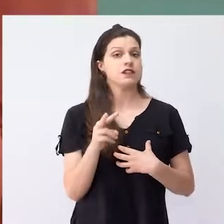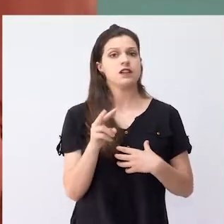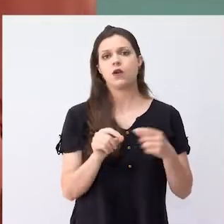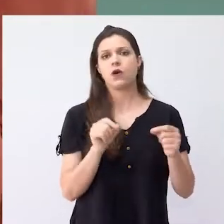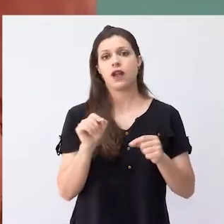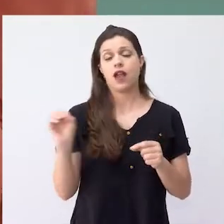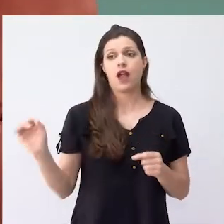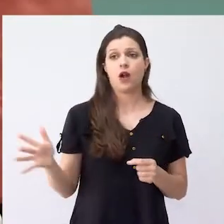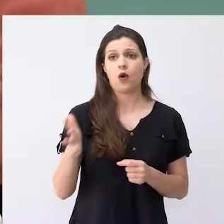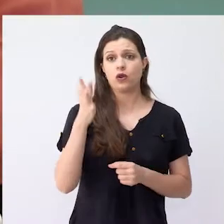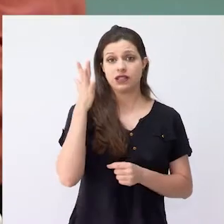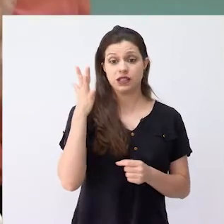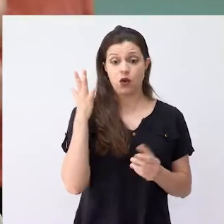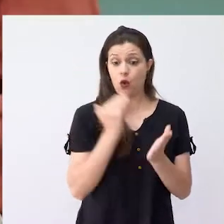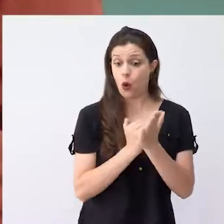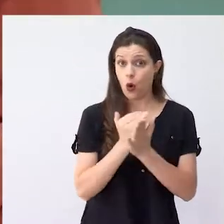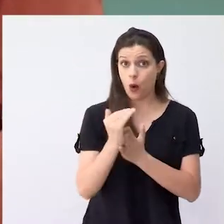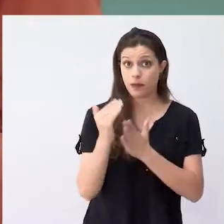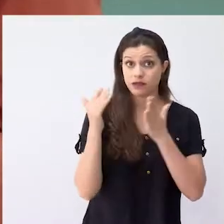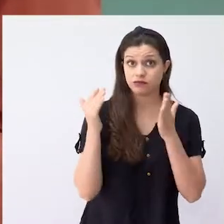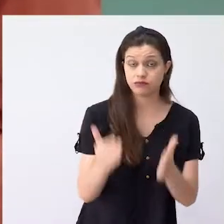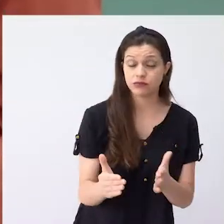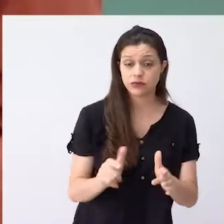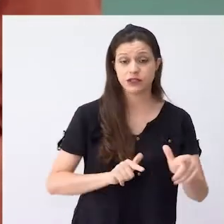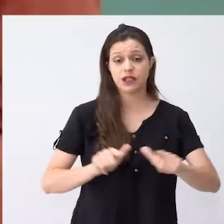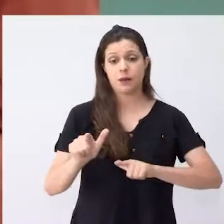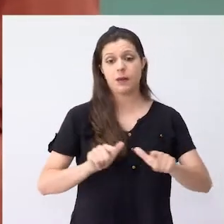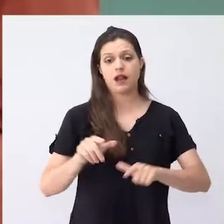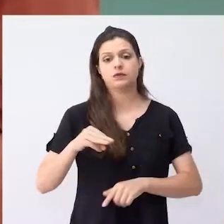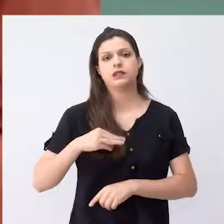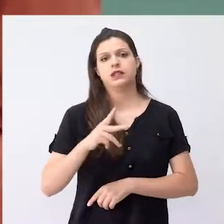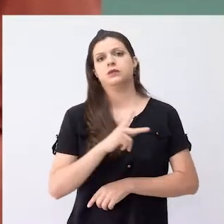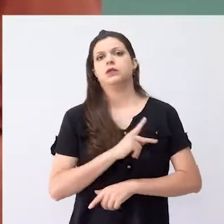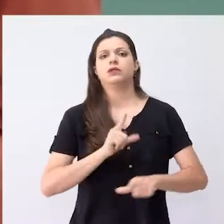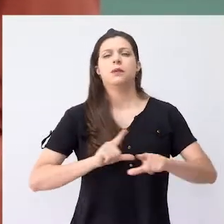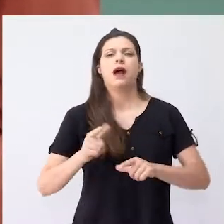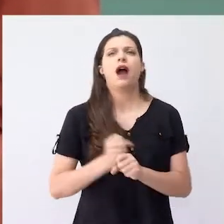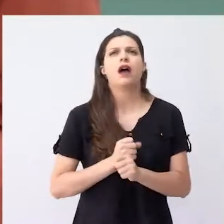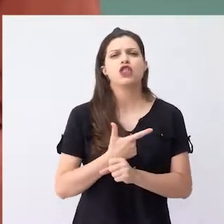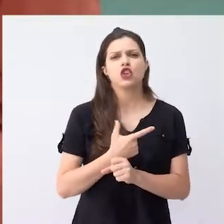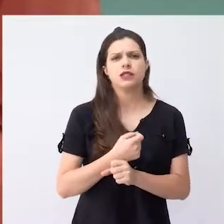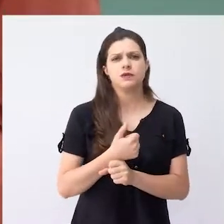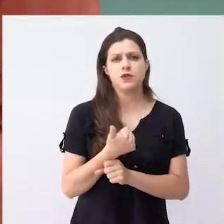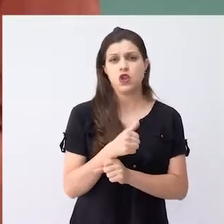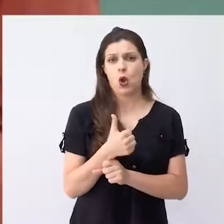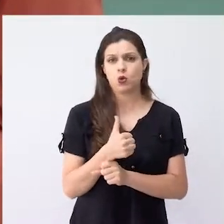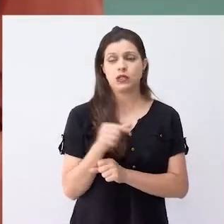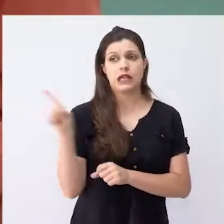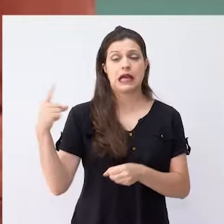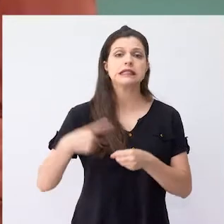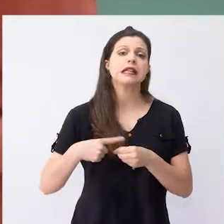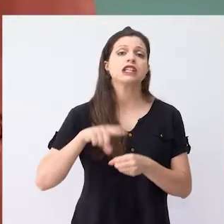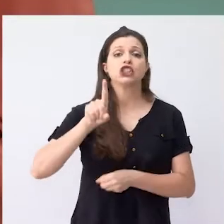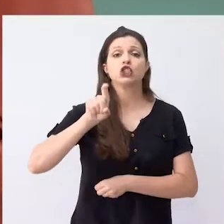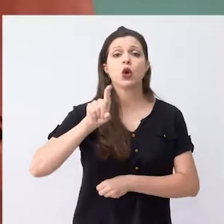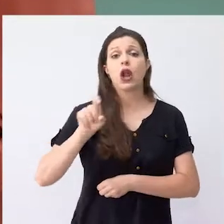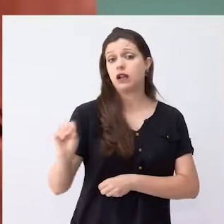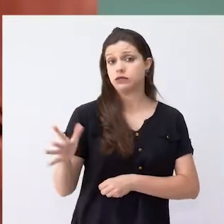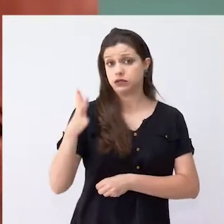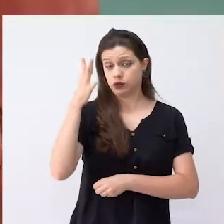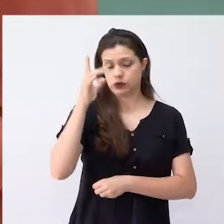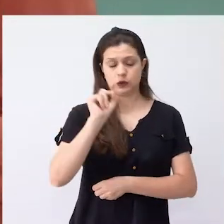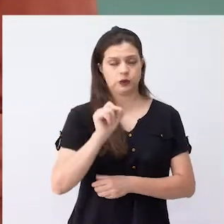relevante para mim, que aconteceu logo que eu entrei no Ministério Público do Trabalho, ainda em 2011, na cidade de lá de